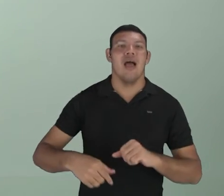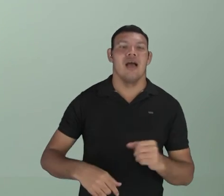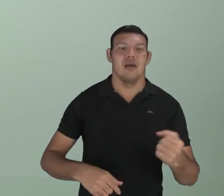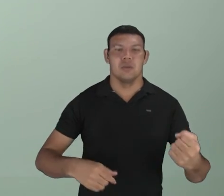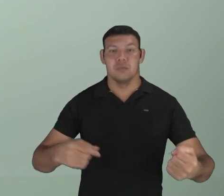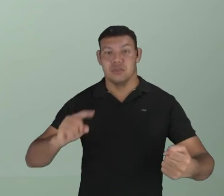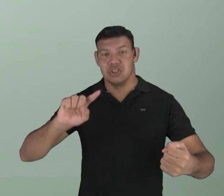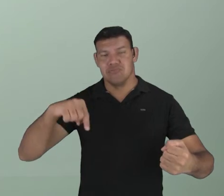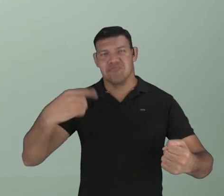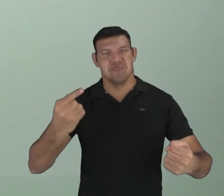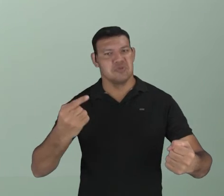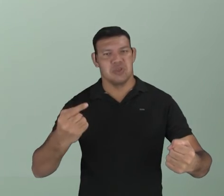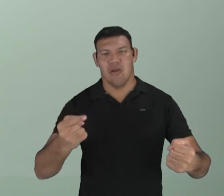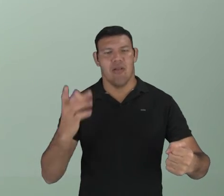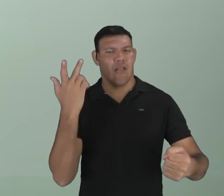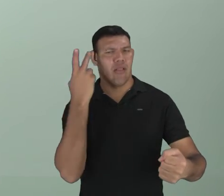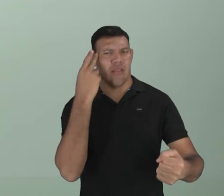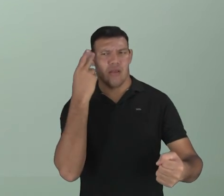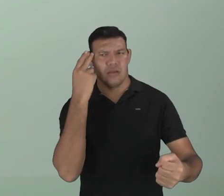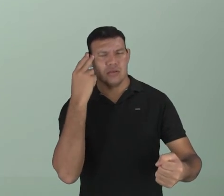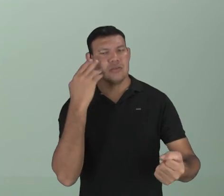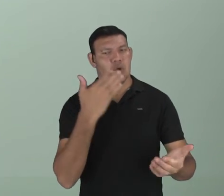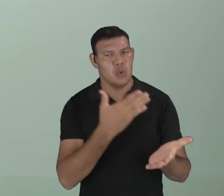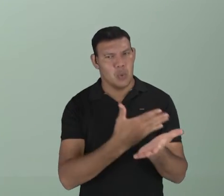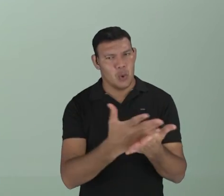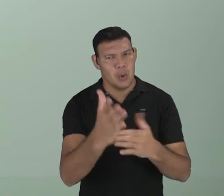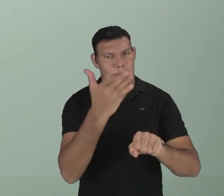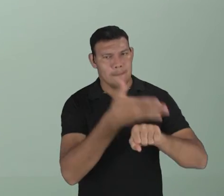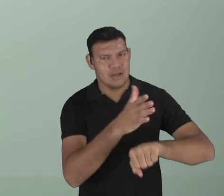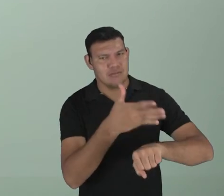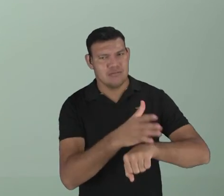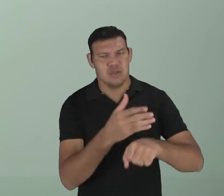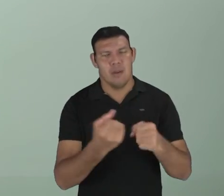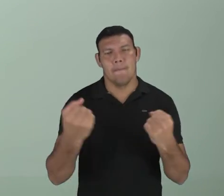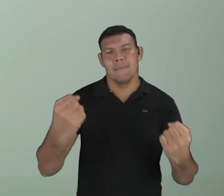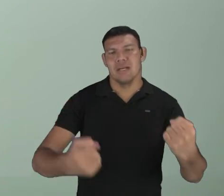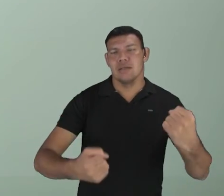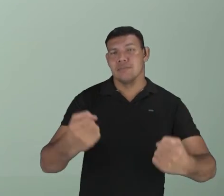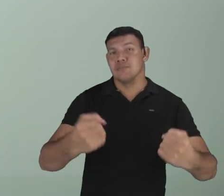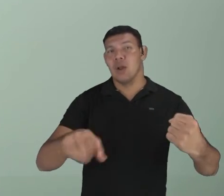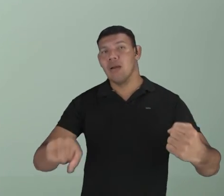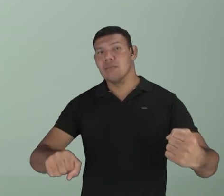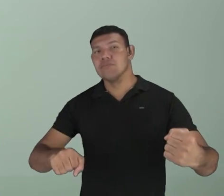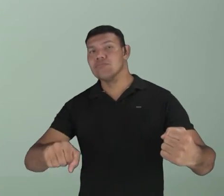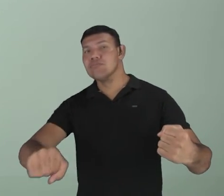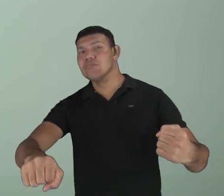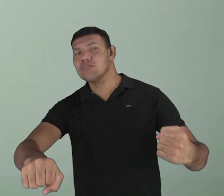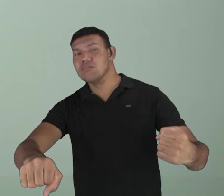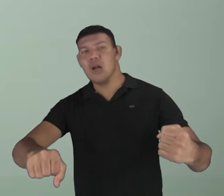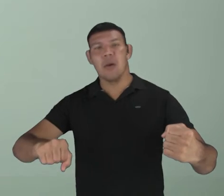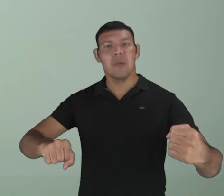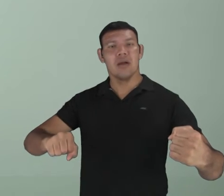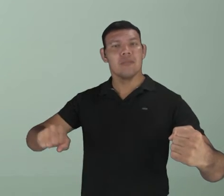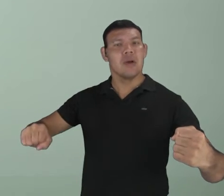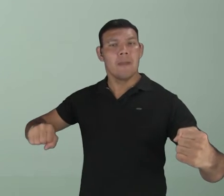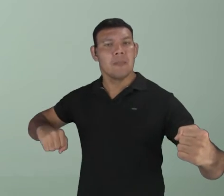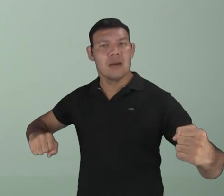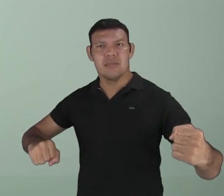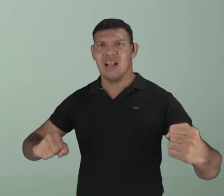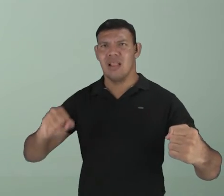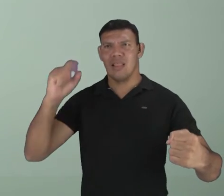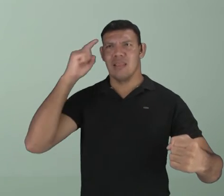mas depois de um tempo de prática, depois que você começa a dirigir, você já não pensa, você simplesmente faz e